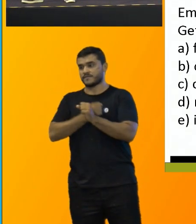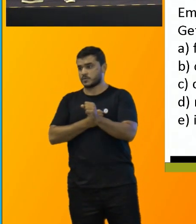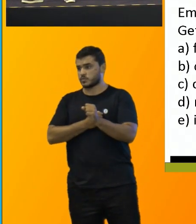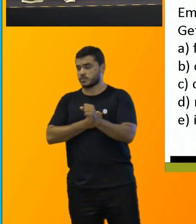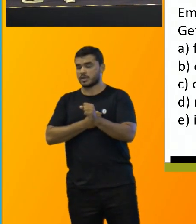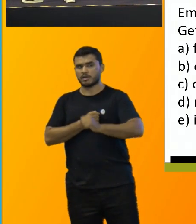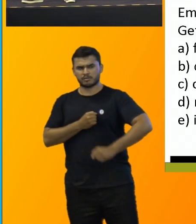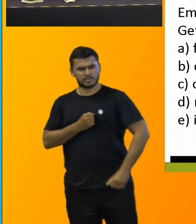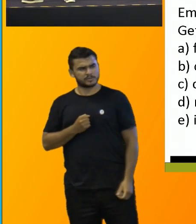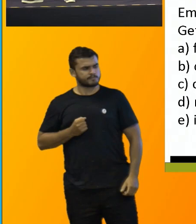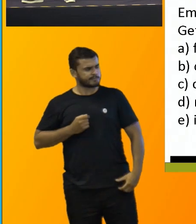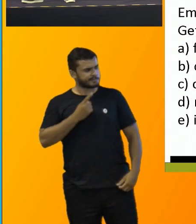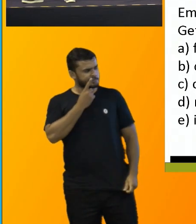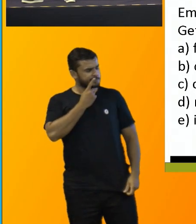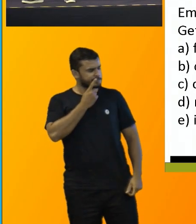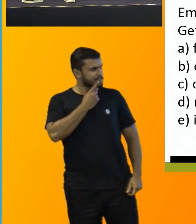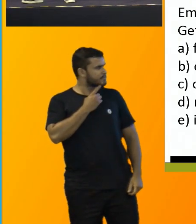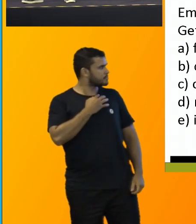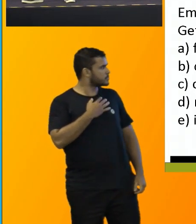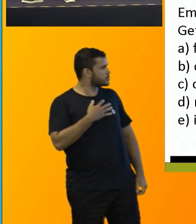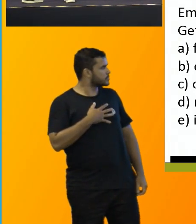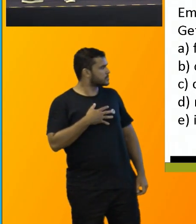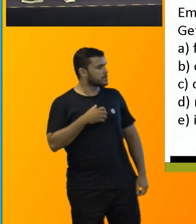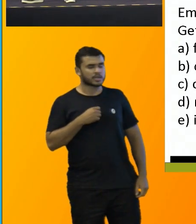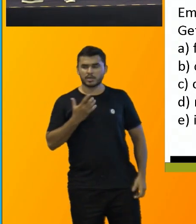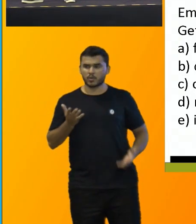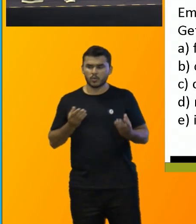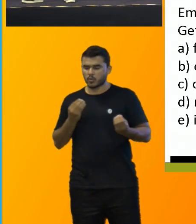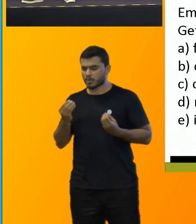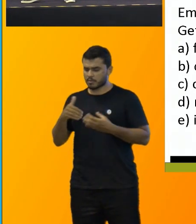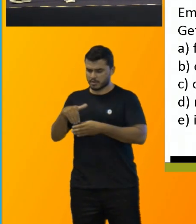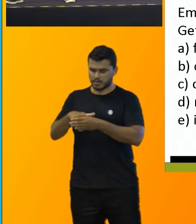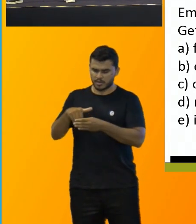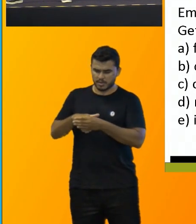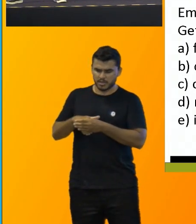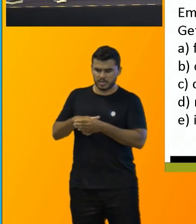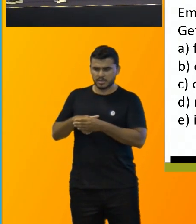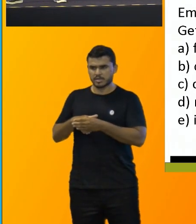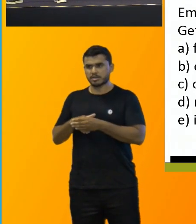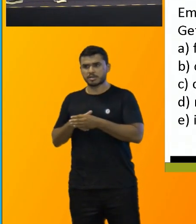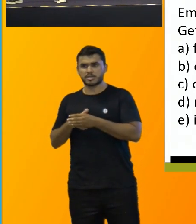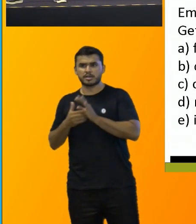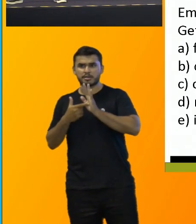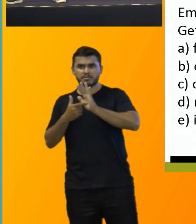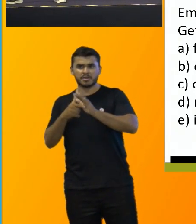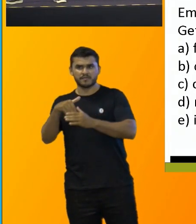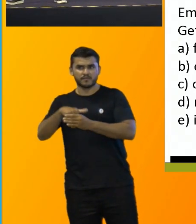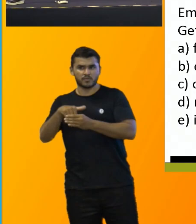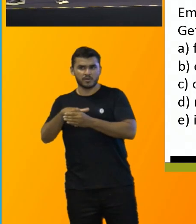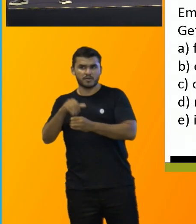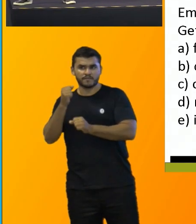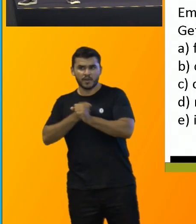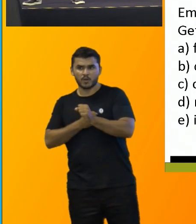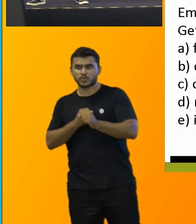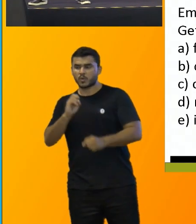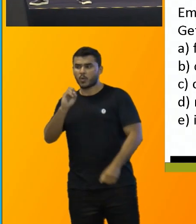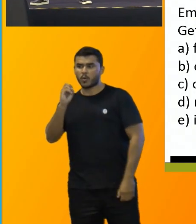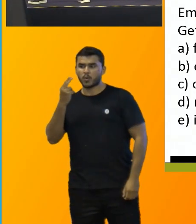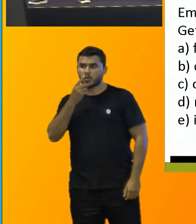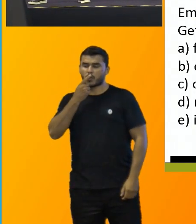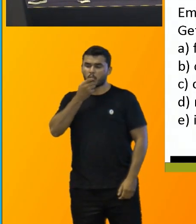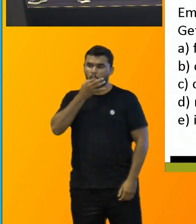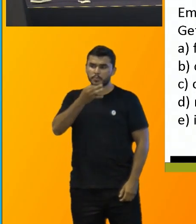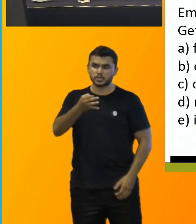Será que dá para garantir o impedimento? Será que ele está criticando isso ou será que é isso que ele está querendo? O que Getúlio